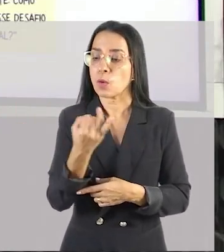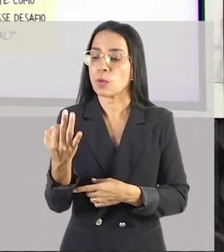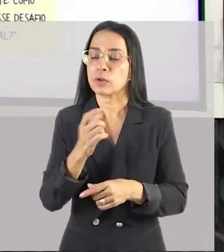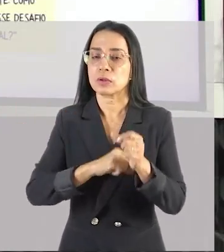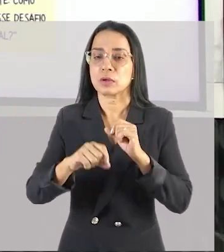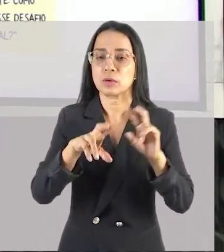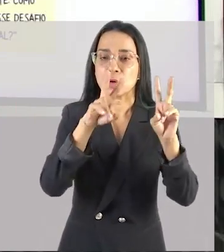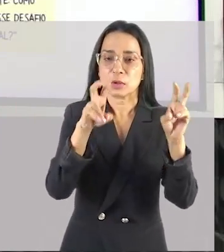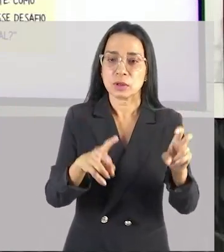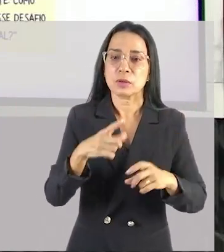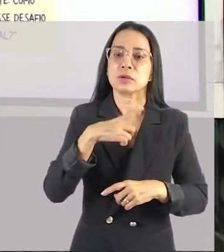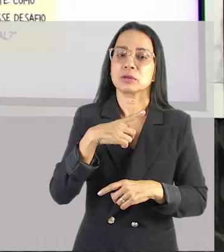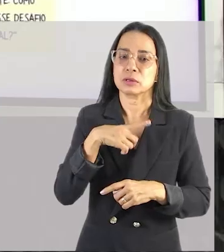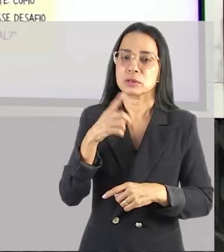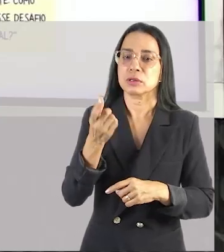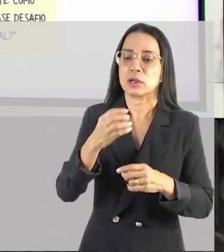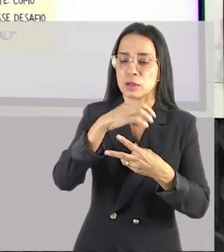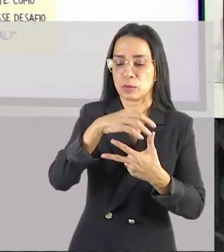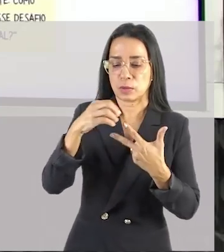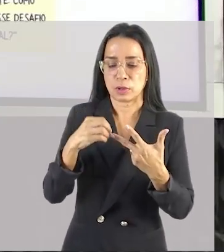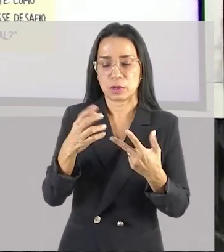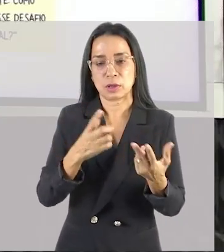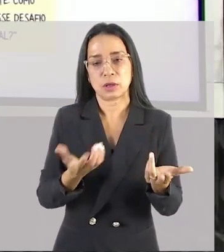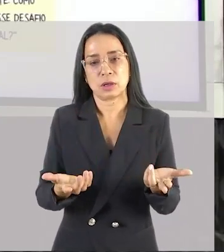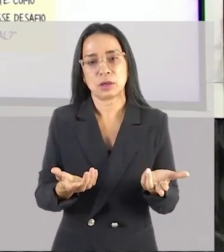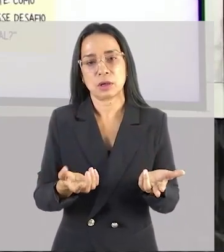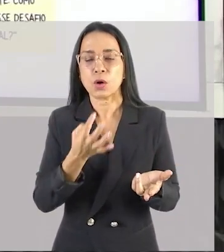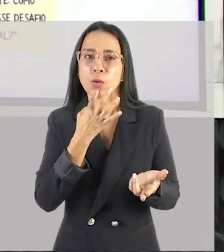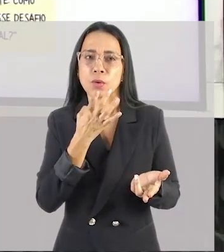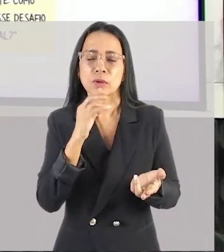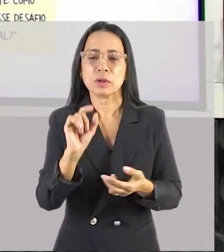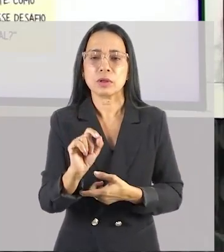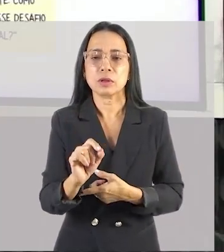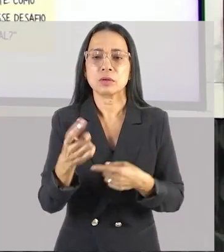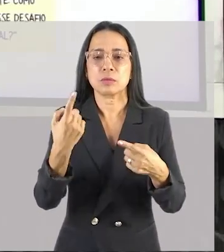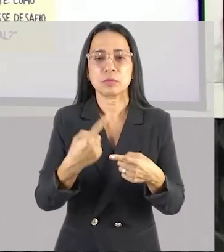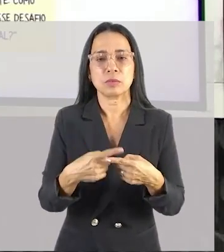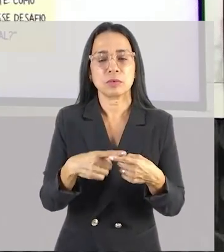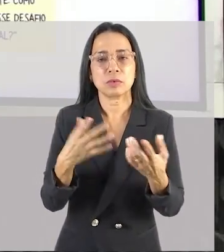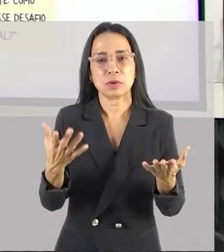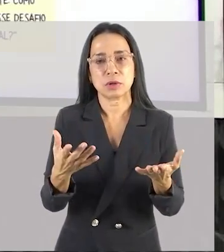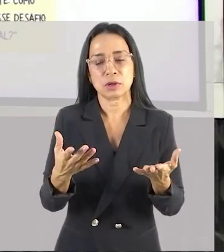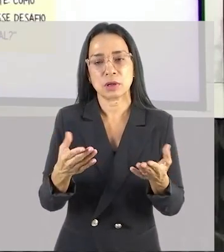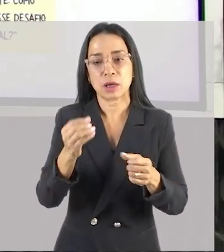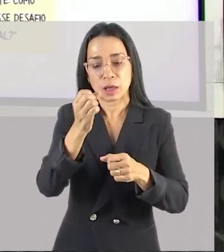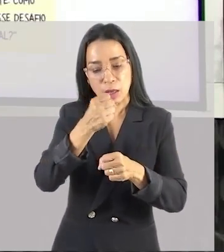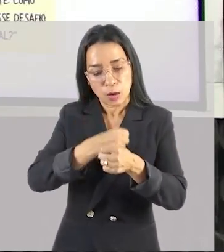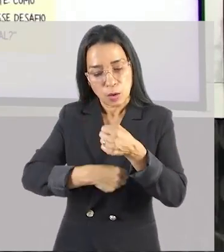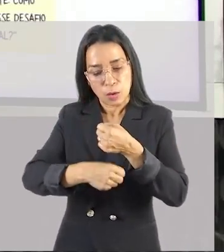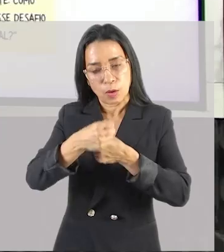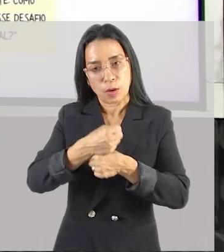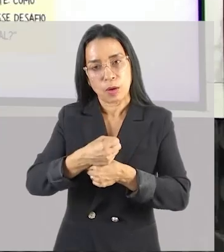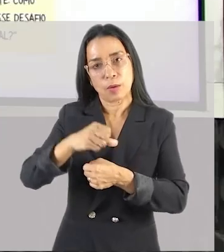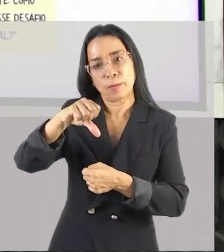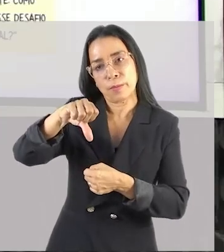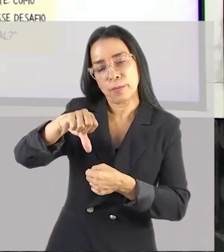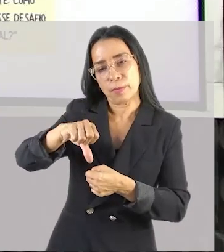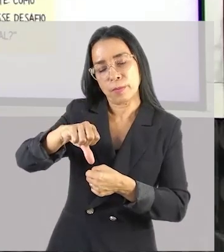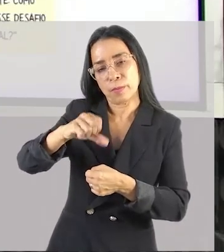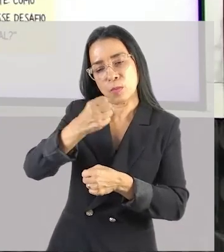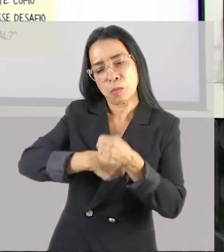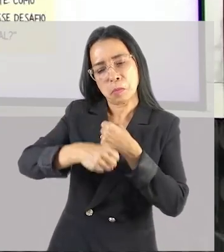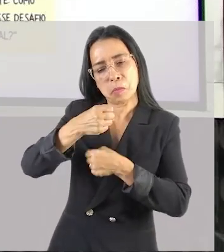quais são os temas que já caíram no Enem. Vamos conhecer isso? Por quê? desde 1999,